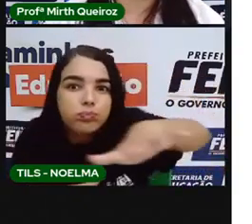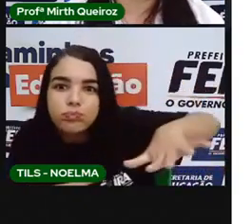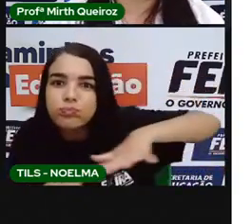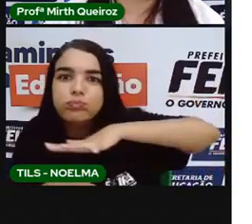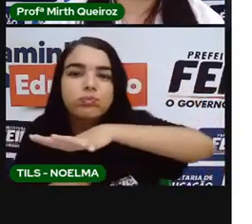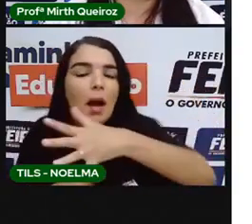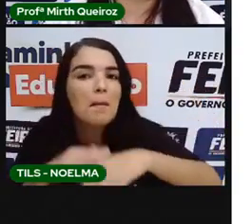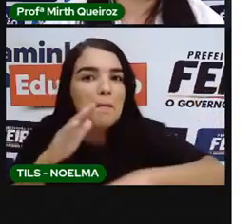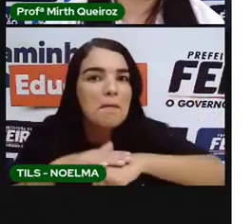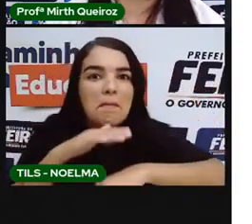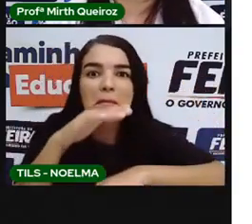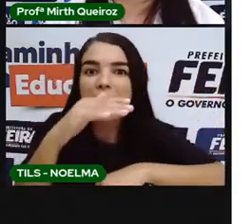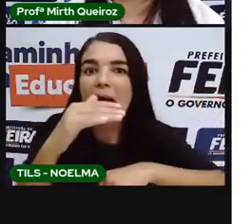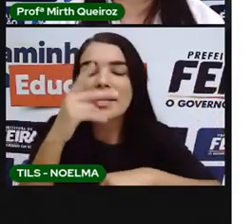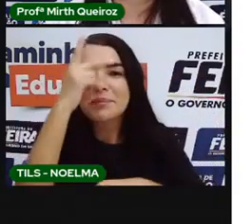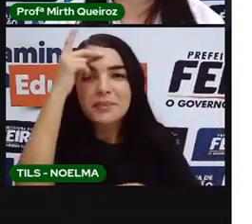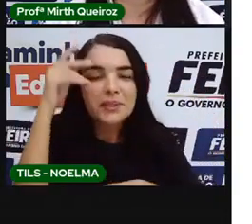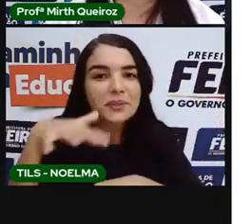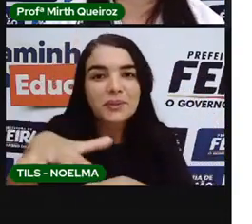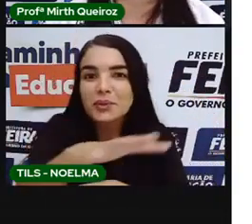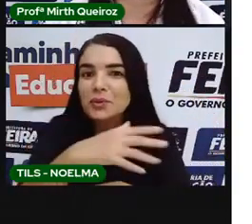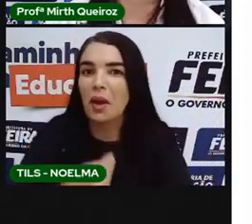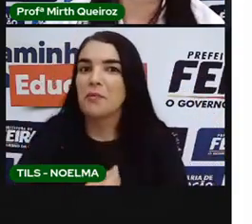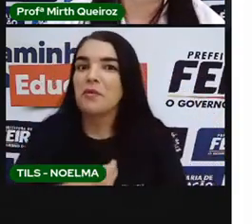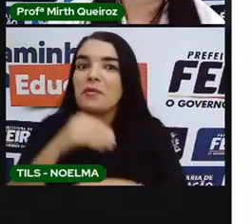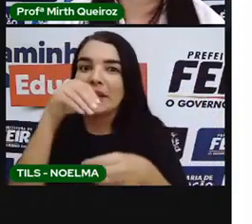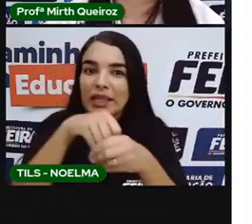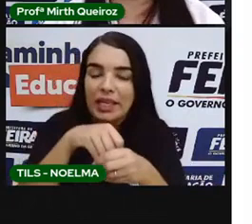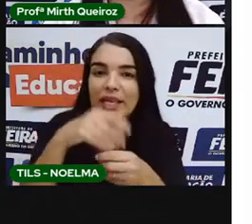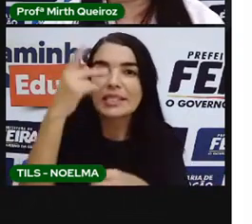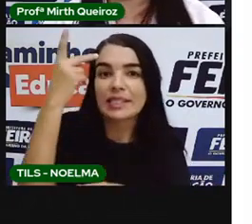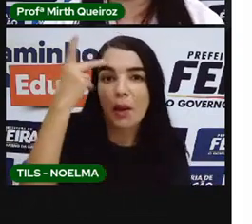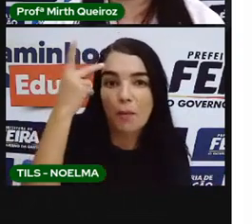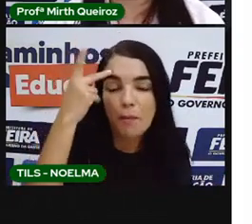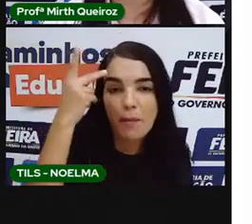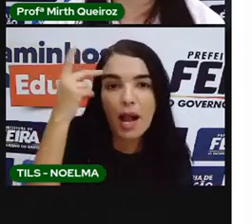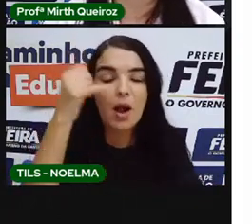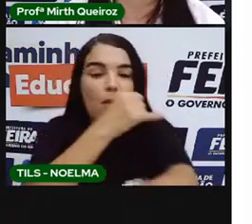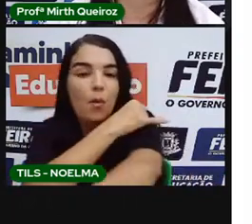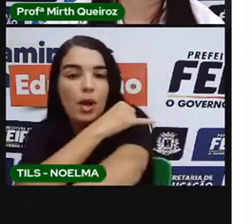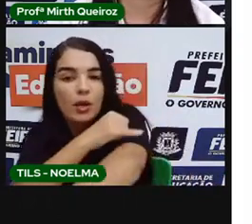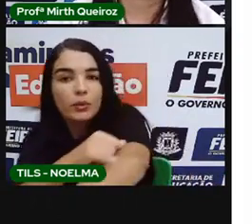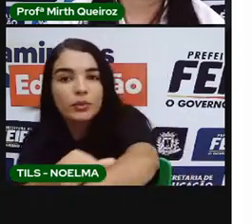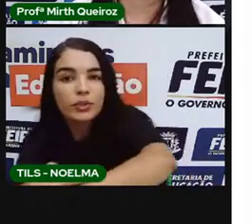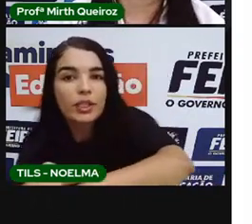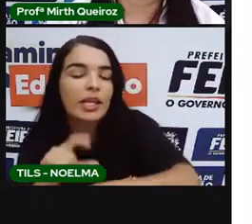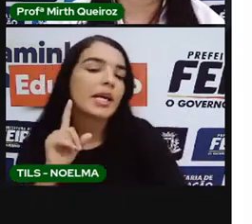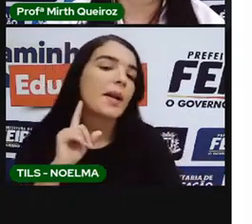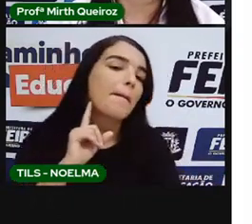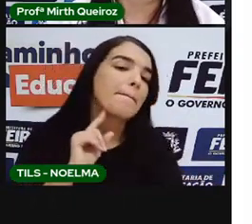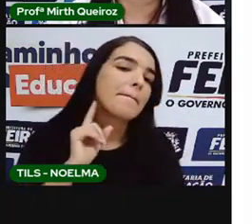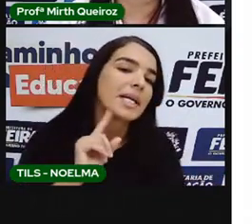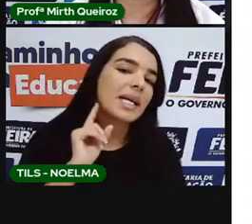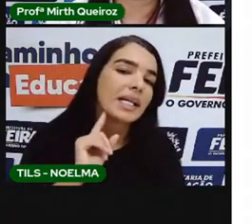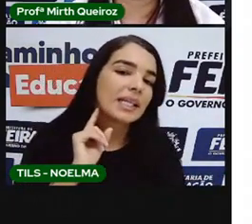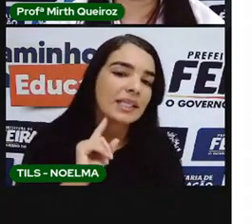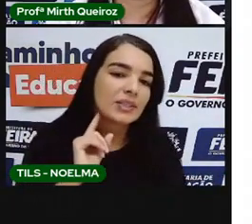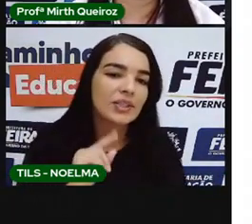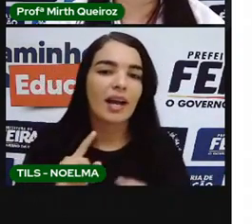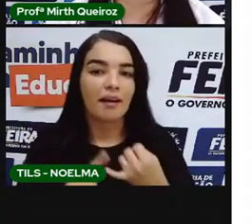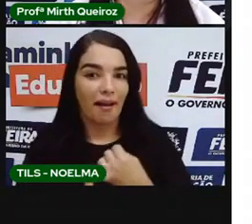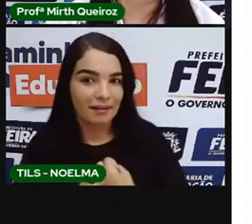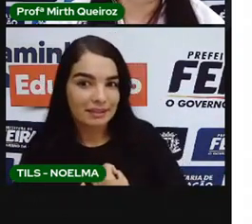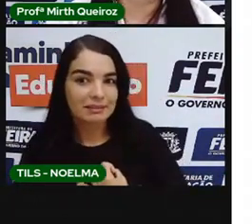mais populosas, né, que é São Paulo e Rio de Janeiro, né, principalmente São Paulo, a mais populosa. Mas ela vai